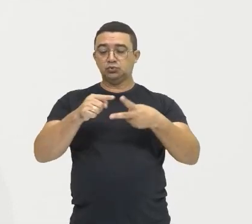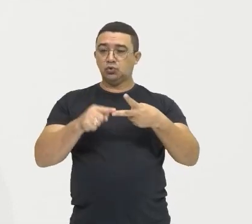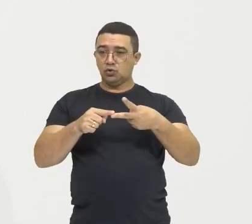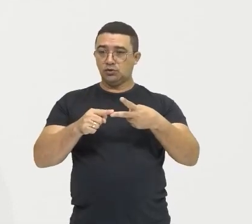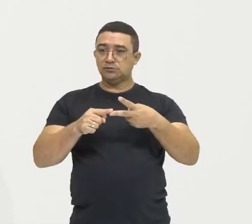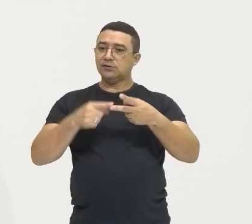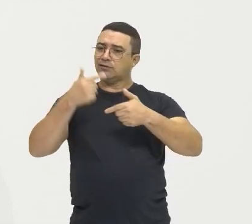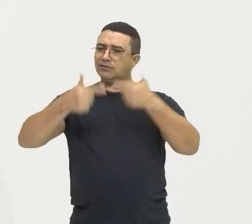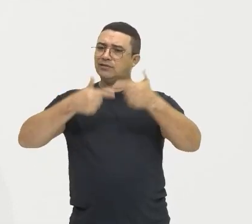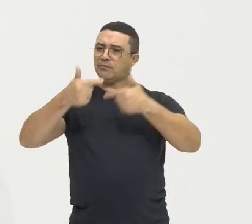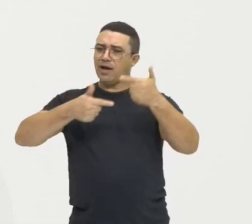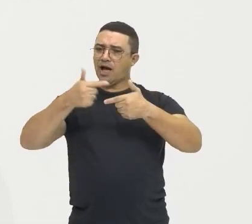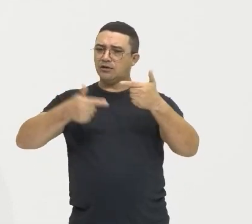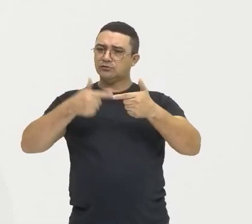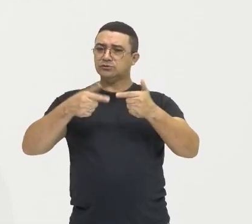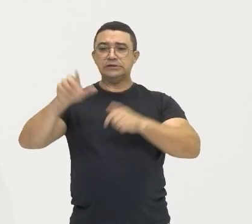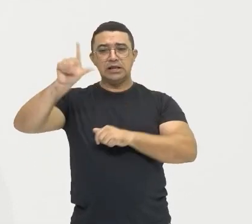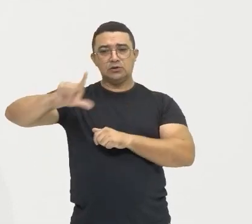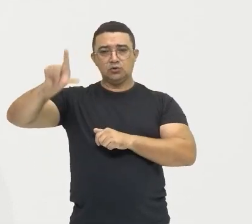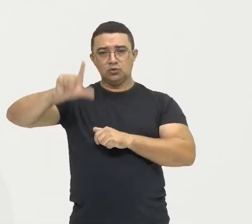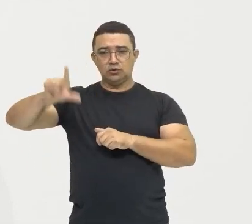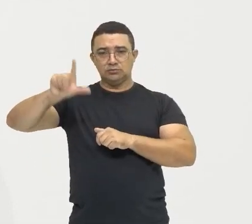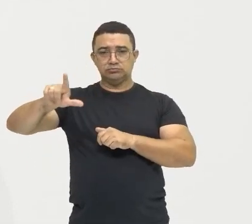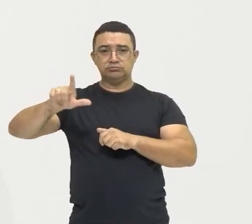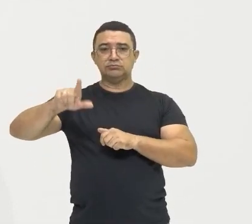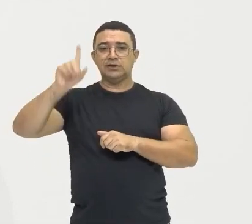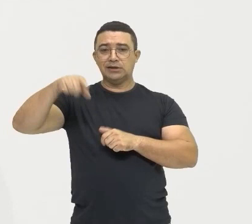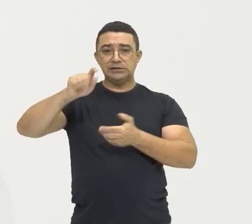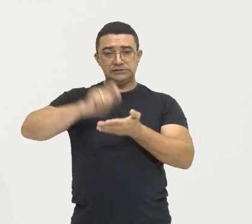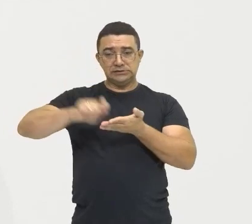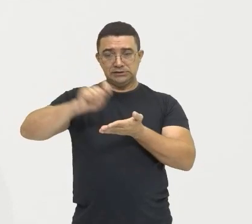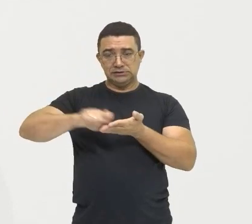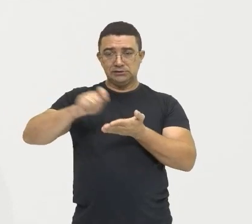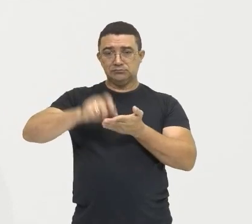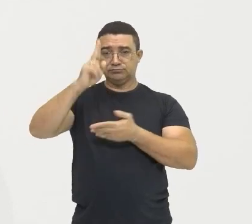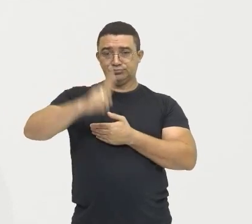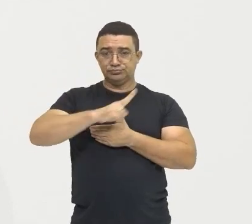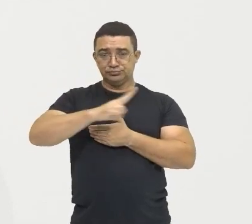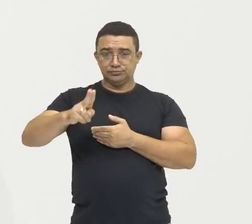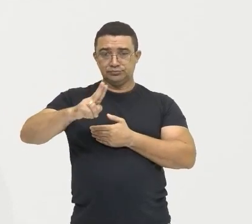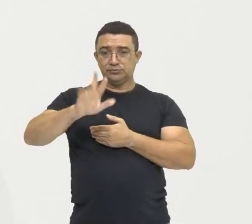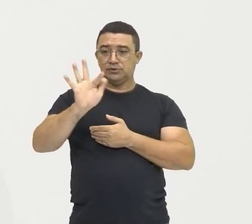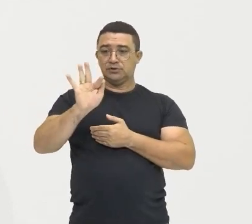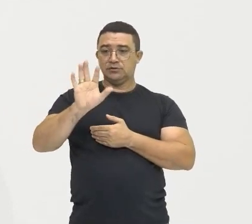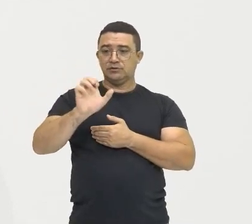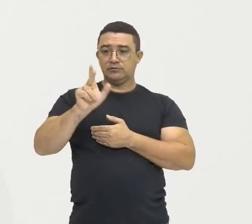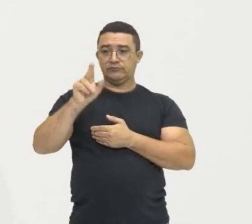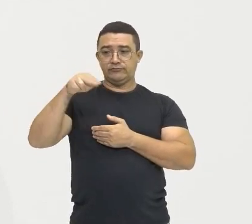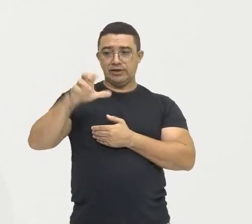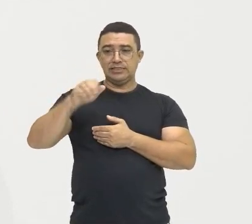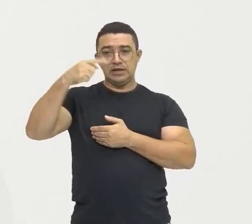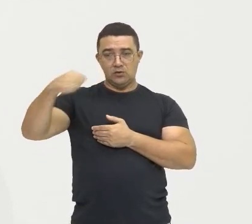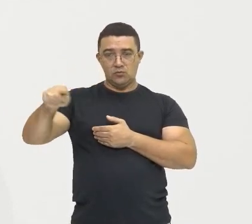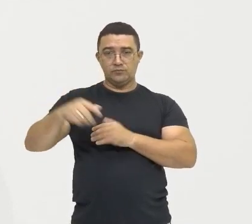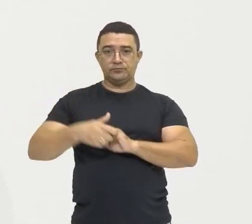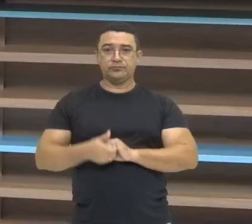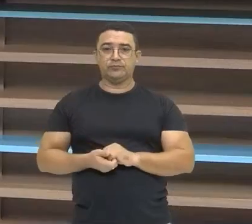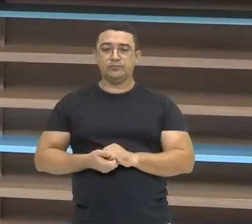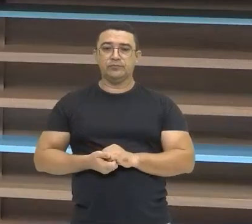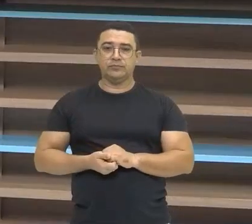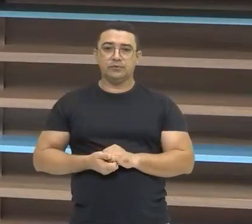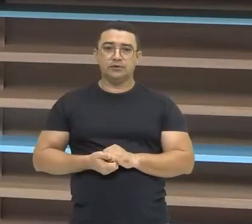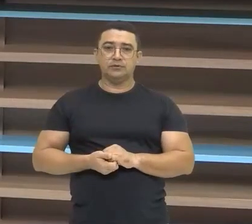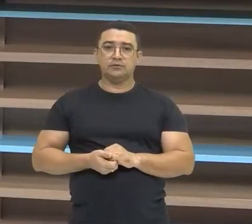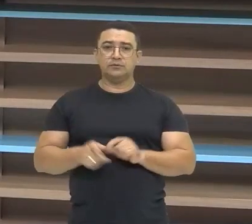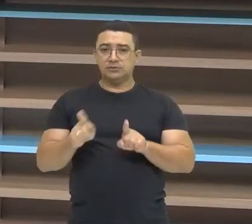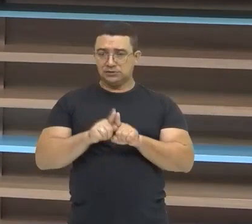da Terra da Gente do Brasil, que foi escrita pelo jesuíta Fernão Cardim. Era padre, tá? Mas também